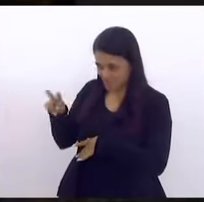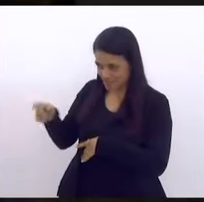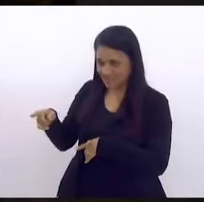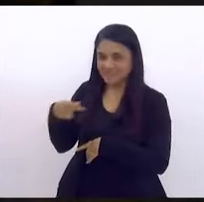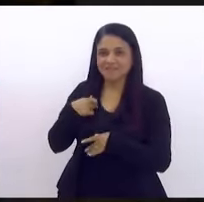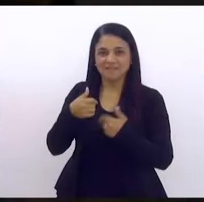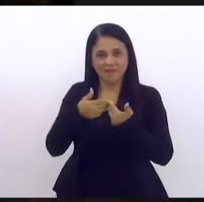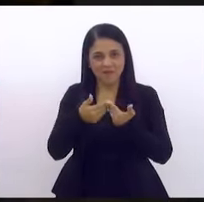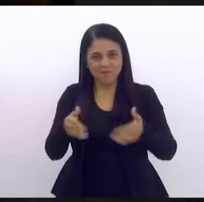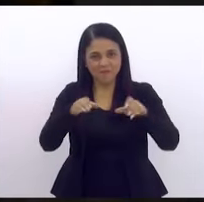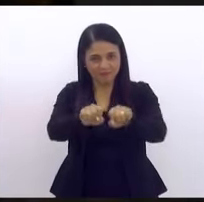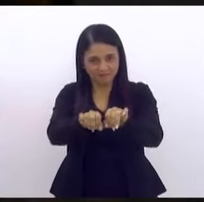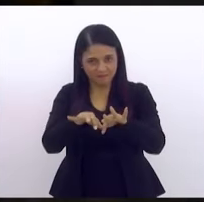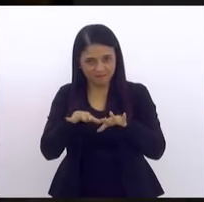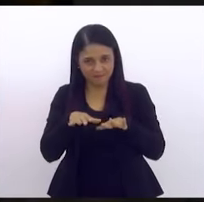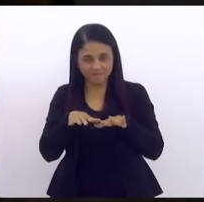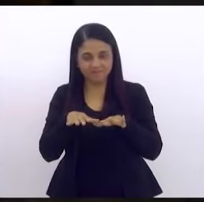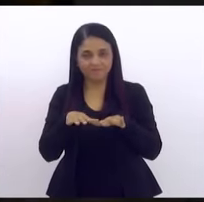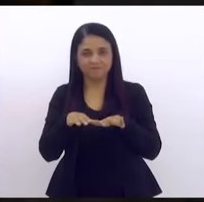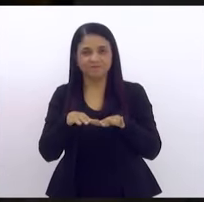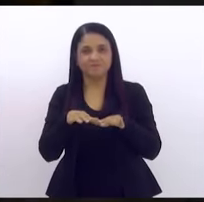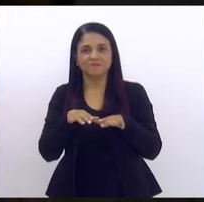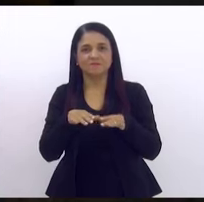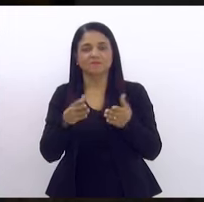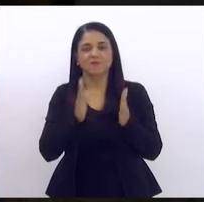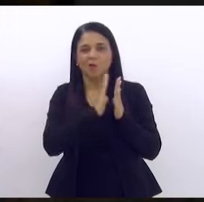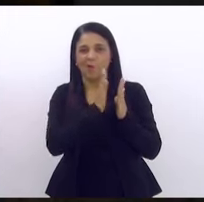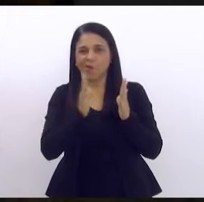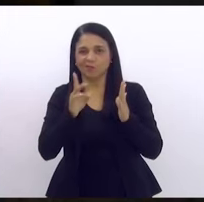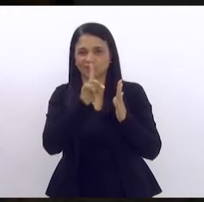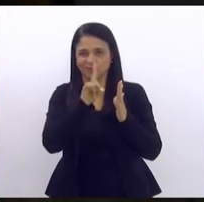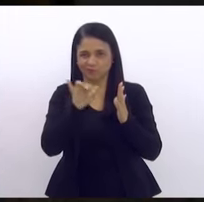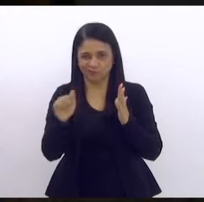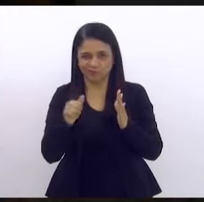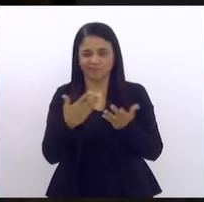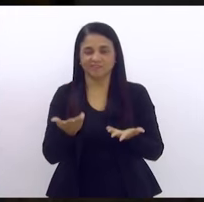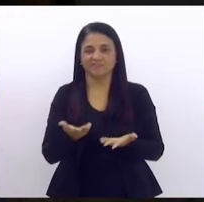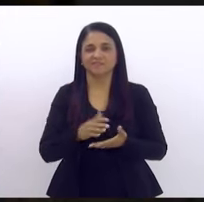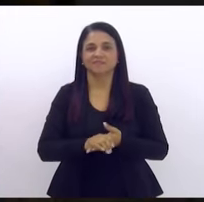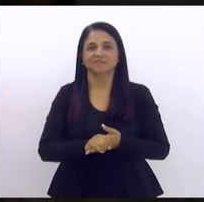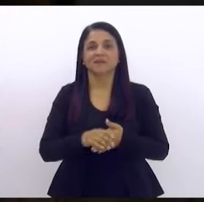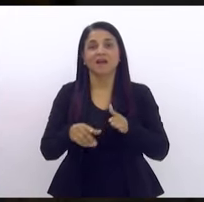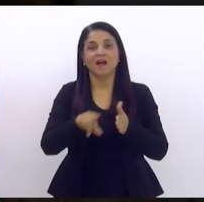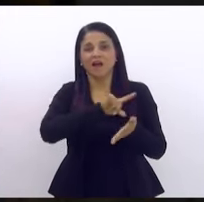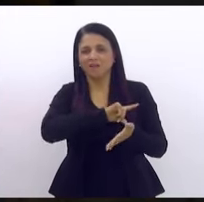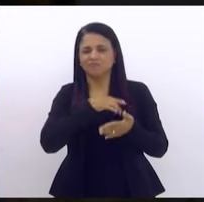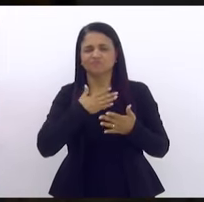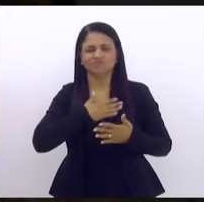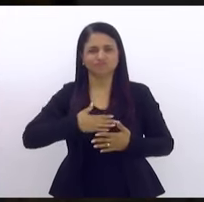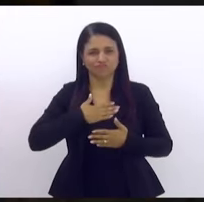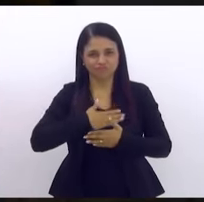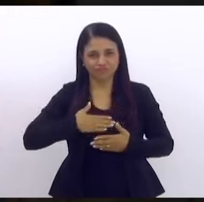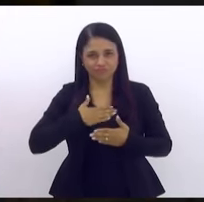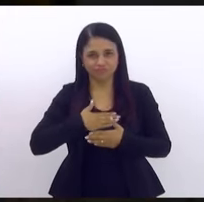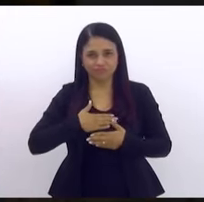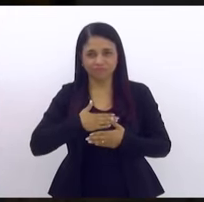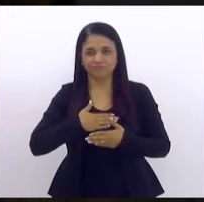Está reaberta a sessão. Passa-se a ordem do dia. Antes, porém, gostaria de